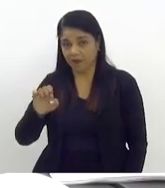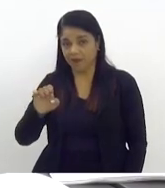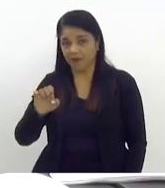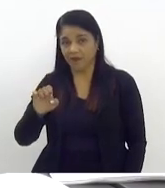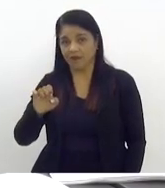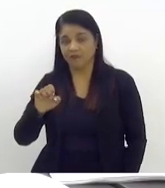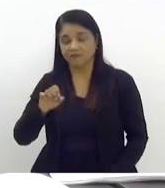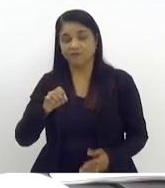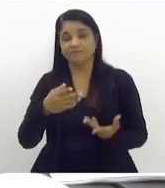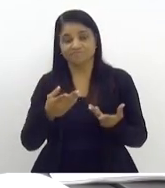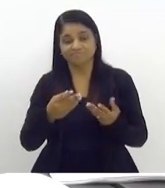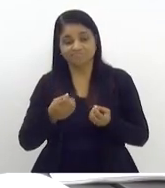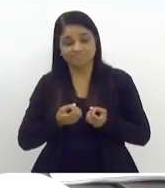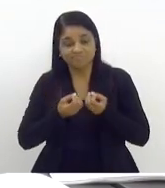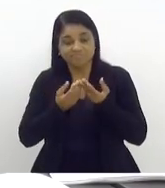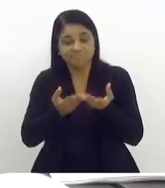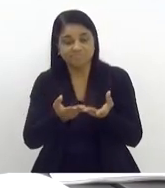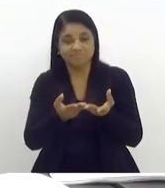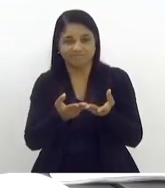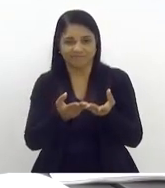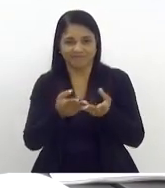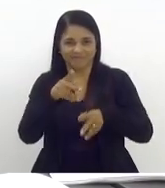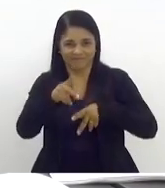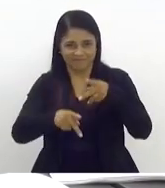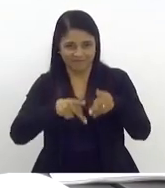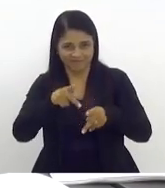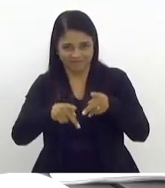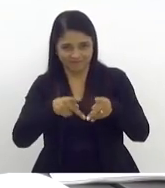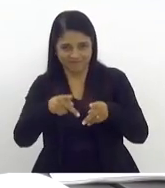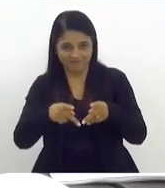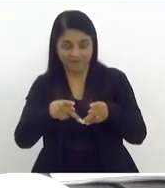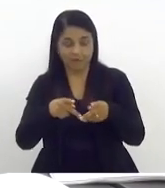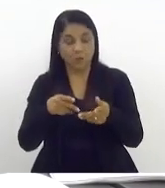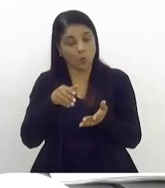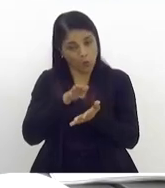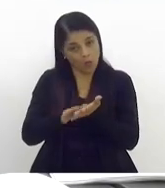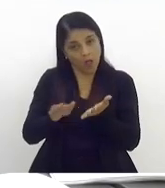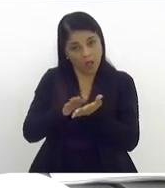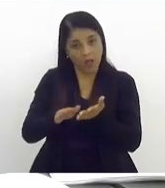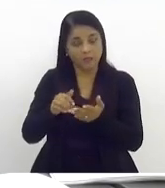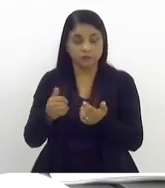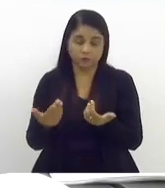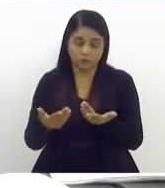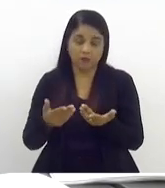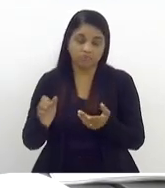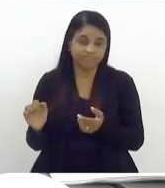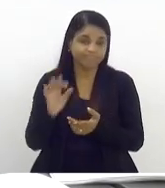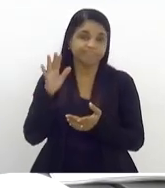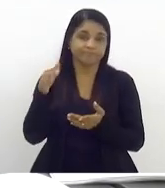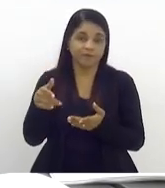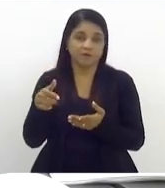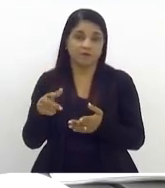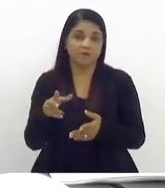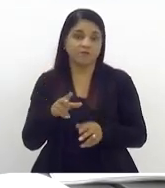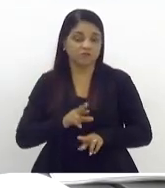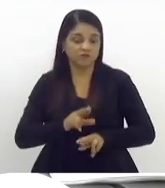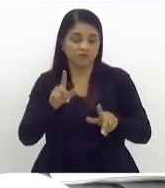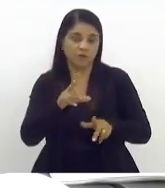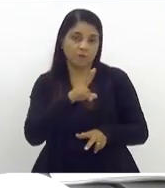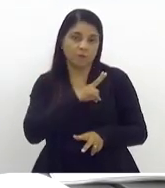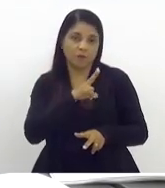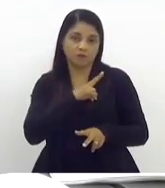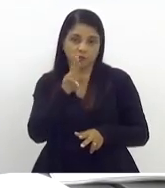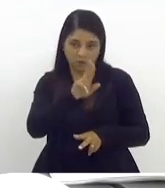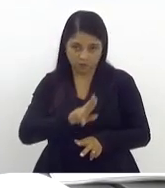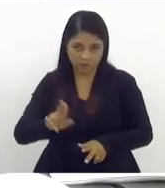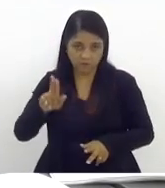oferecer. Então, queria só trazer essa reflexão aqui, porque eu acho que esse é um projeto que, realmente, eu concordo com o deputado Luiz